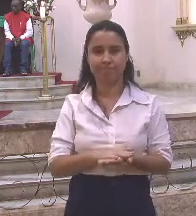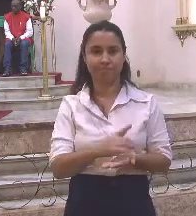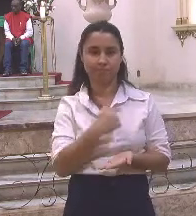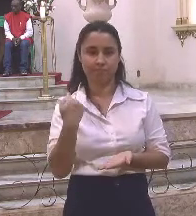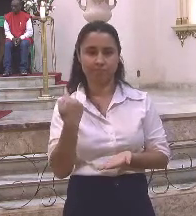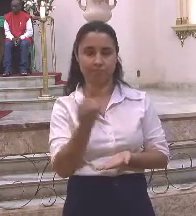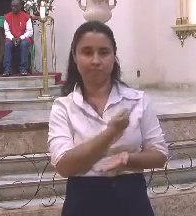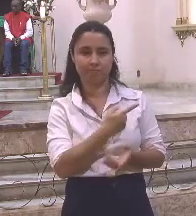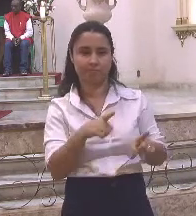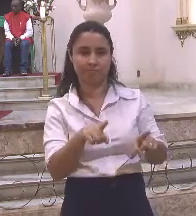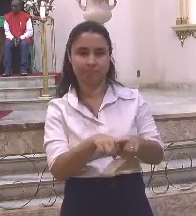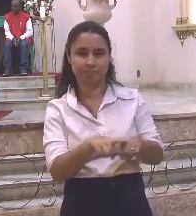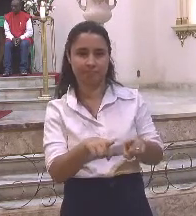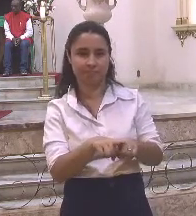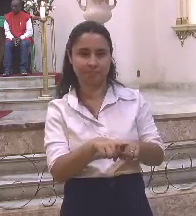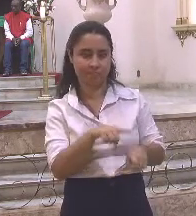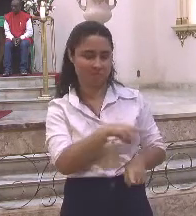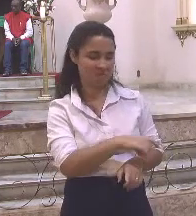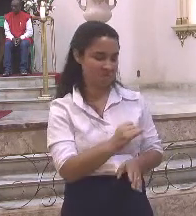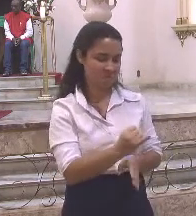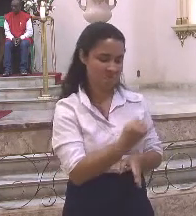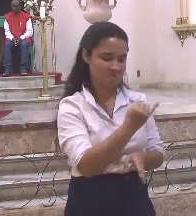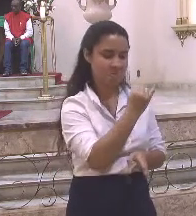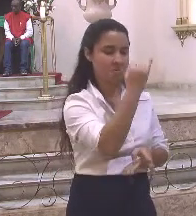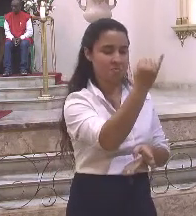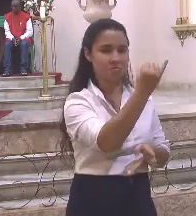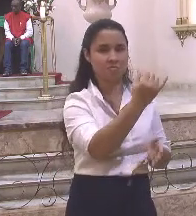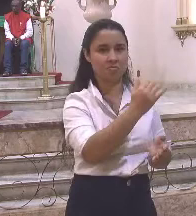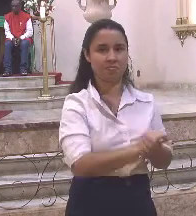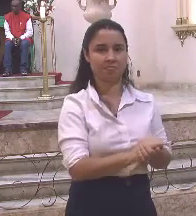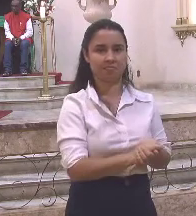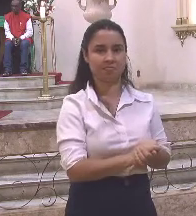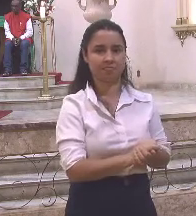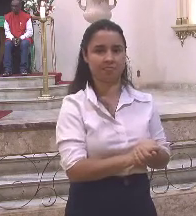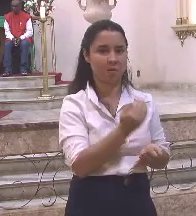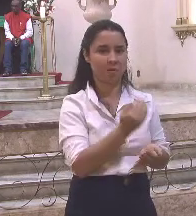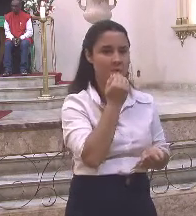não dava importância para a opinião pública.